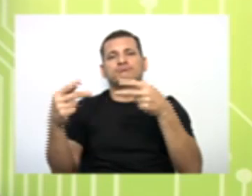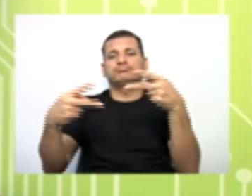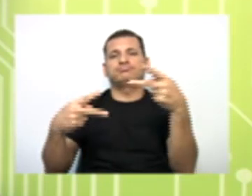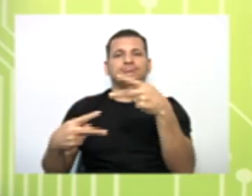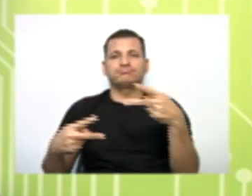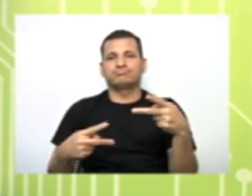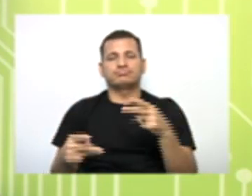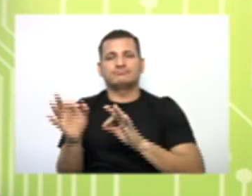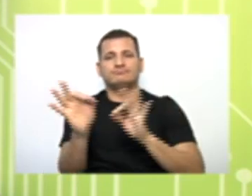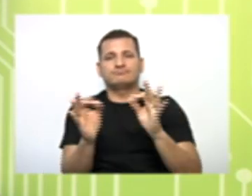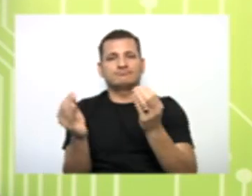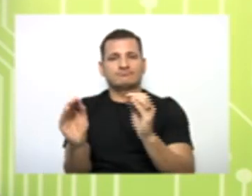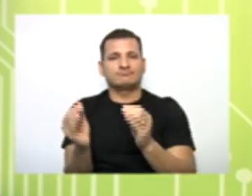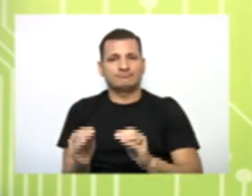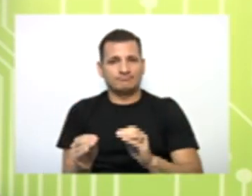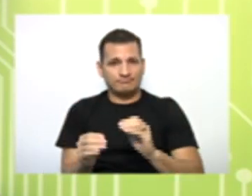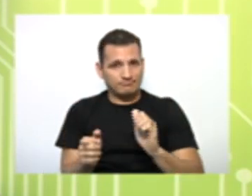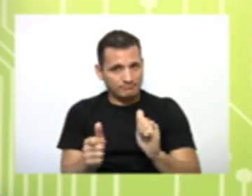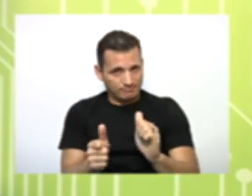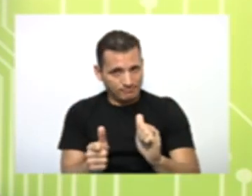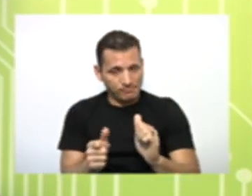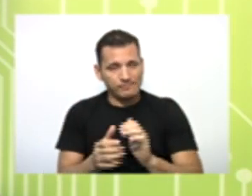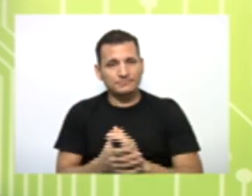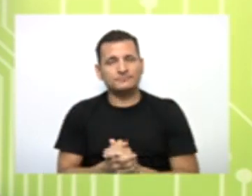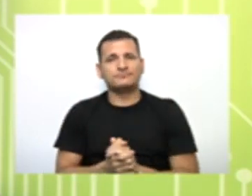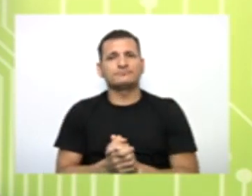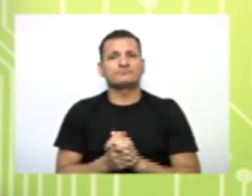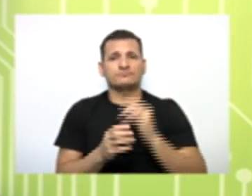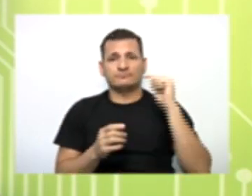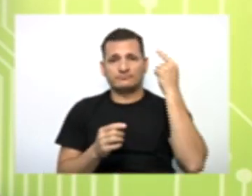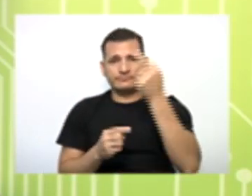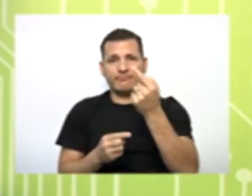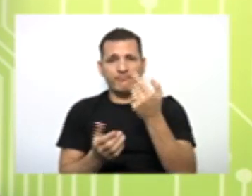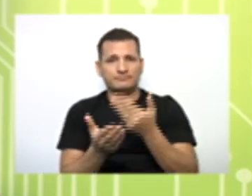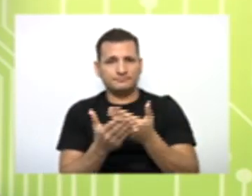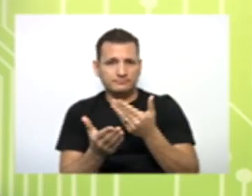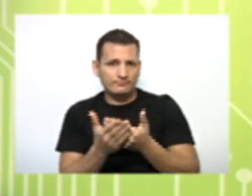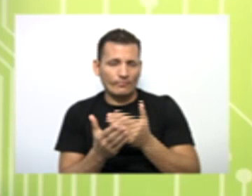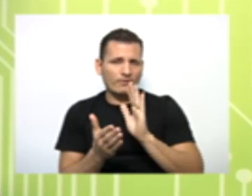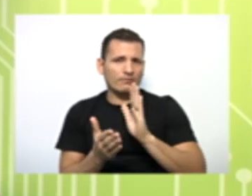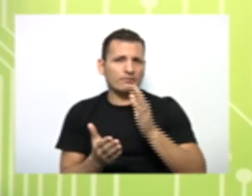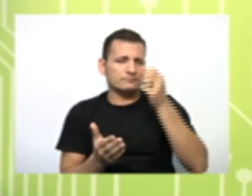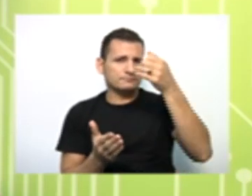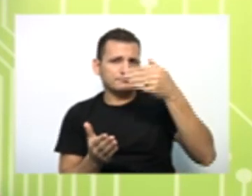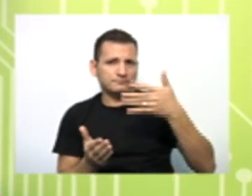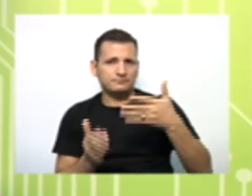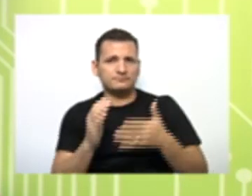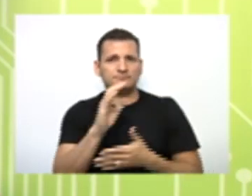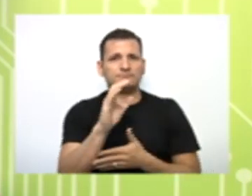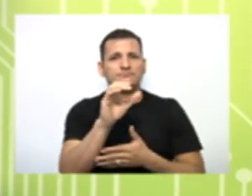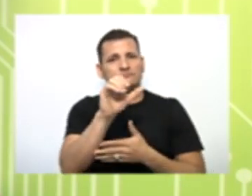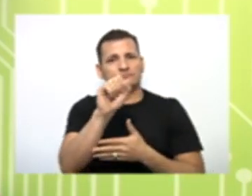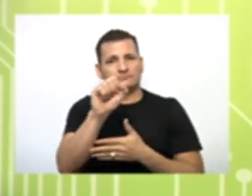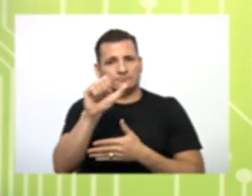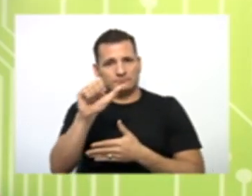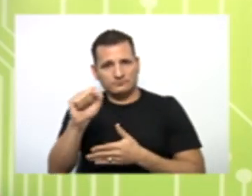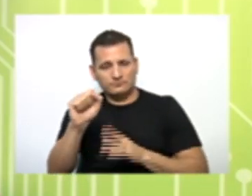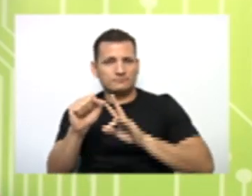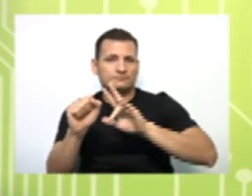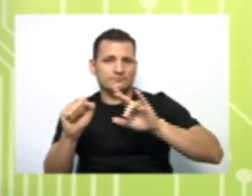vai ter que inserir, tá bom? Quando a gente for falar na próxima aula já de CSS, então nós vamos